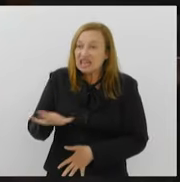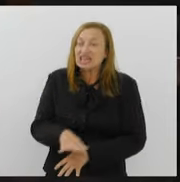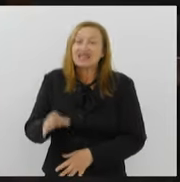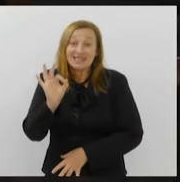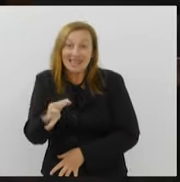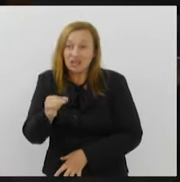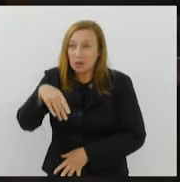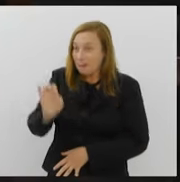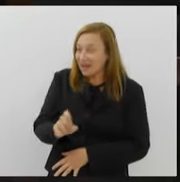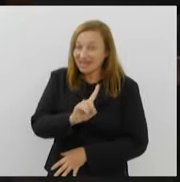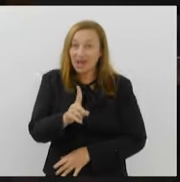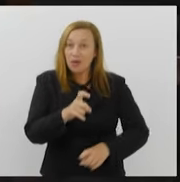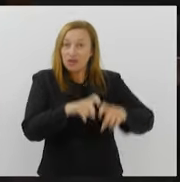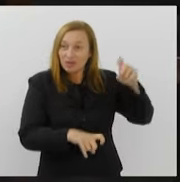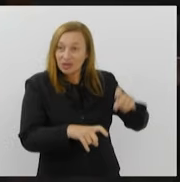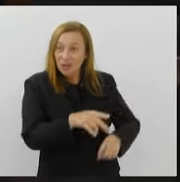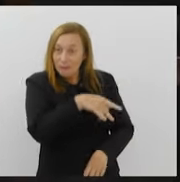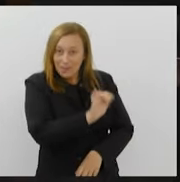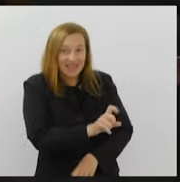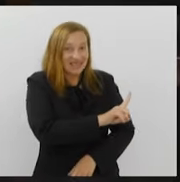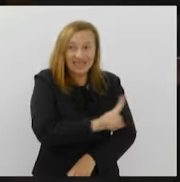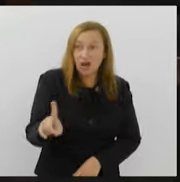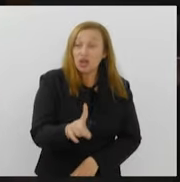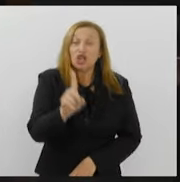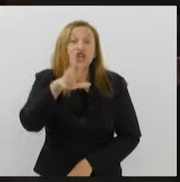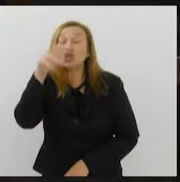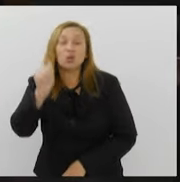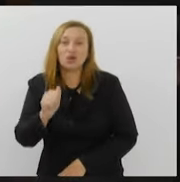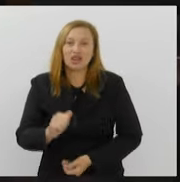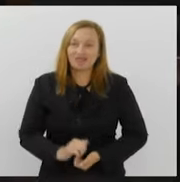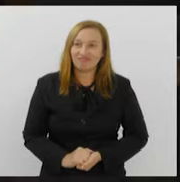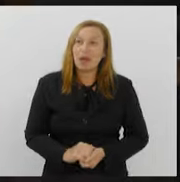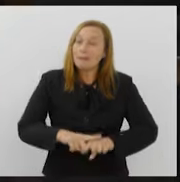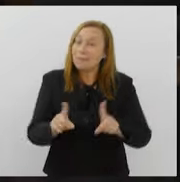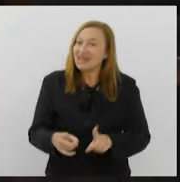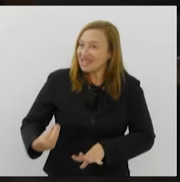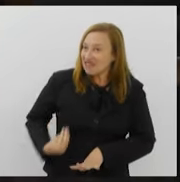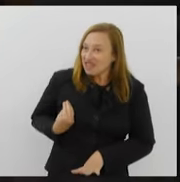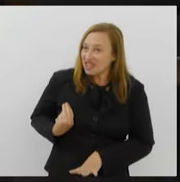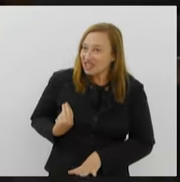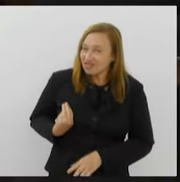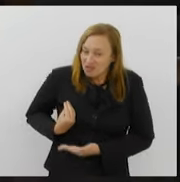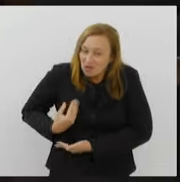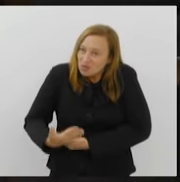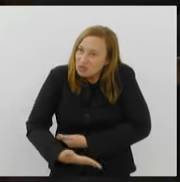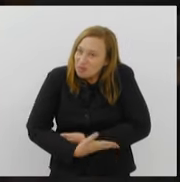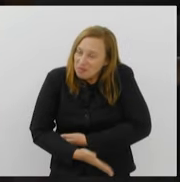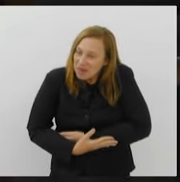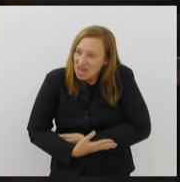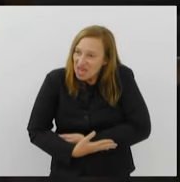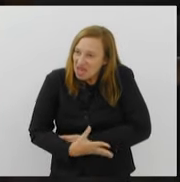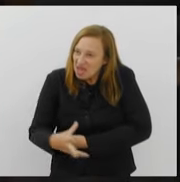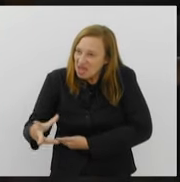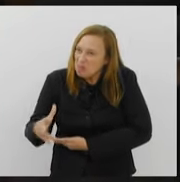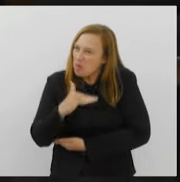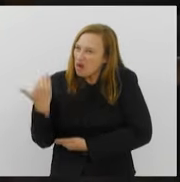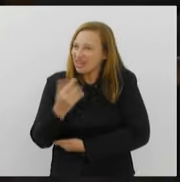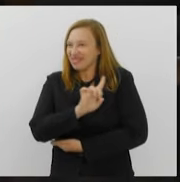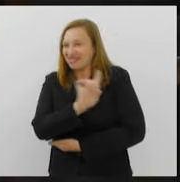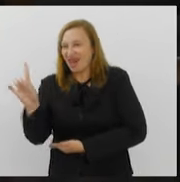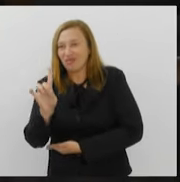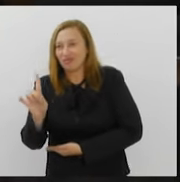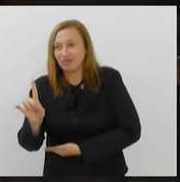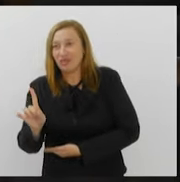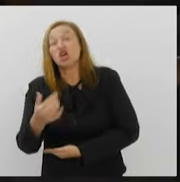mãe, estuprador não é pai e nunca será. Mas a vida sempre, esta criança não merece morrer. Então, me desculpem,